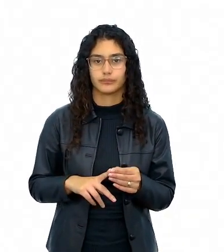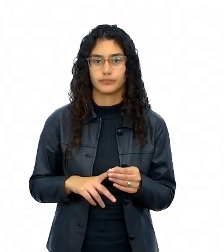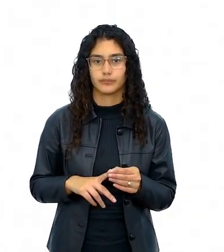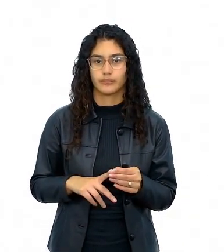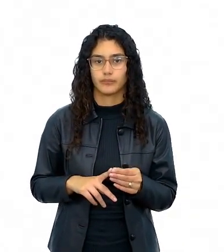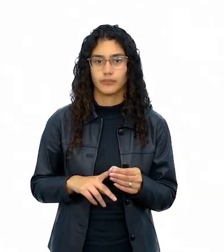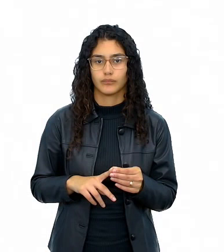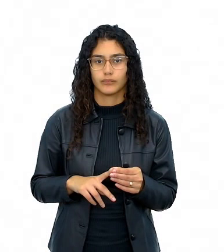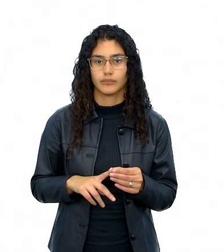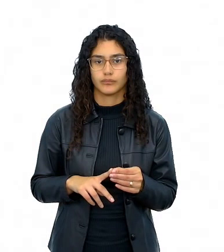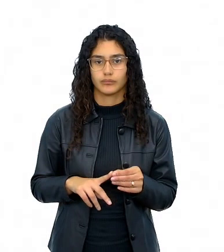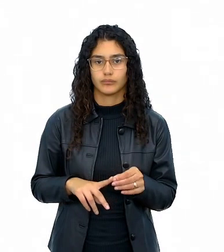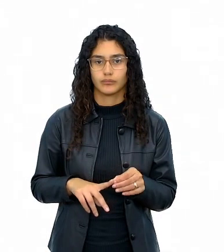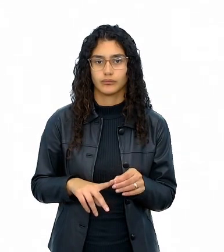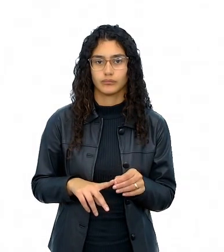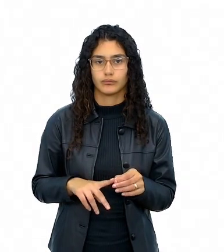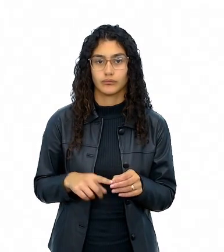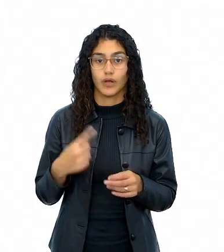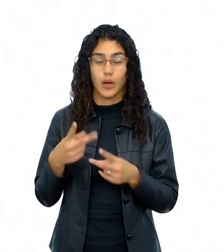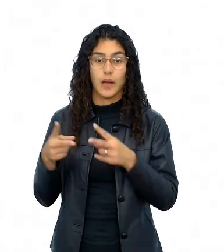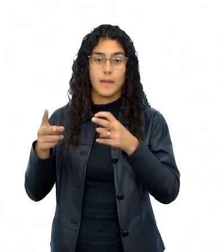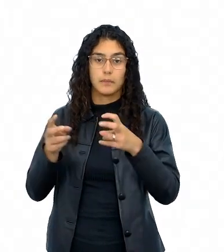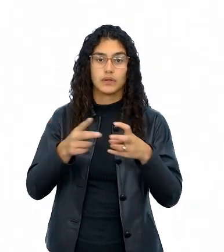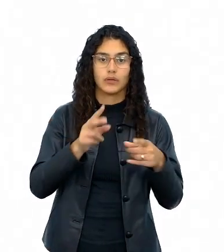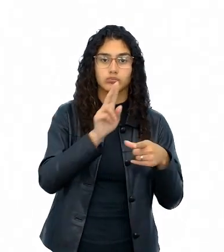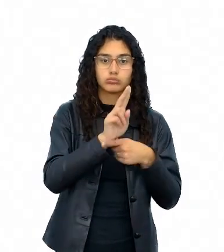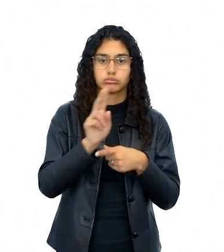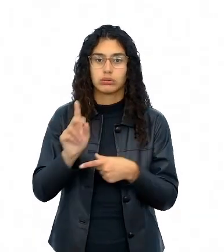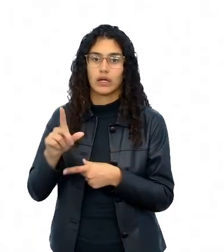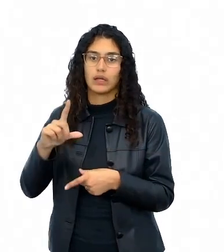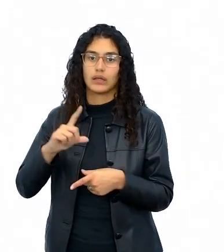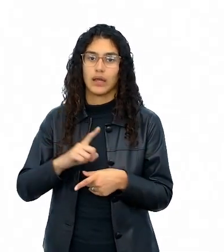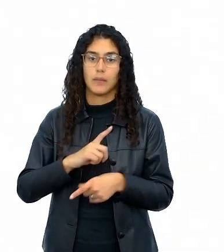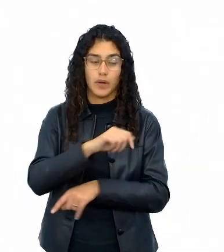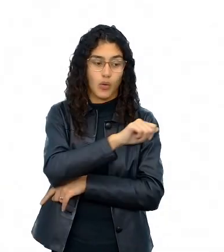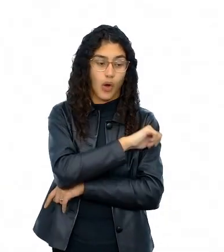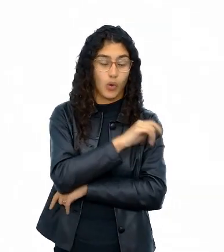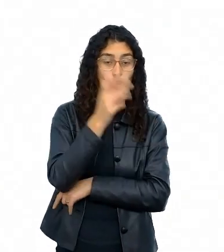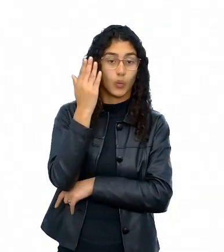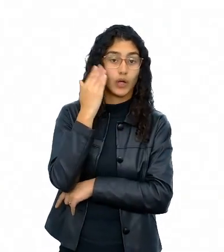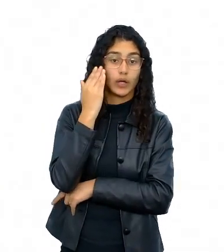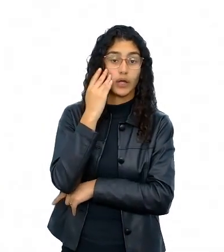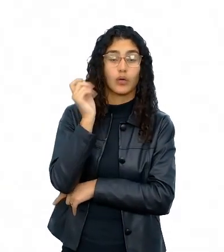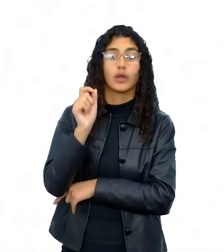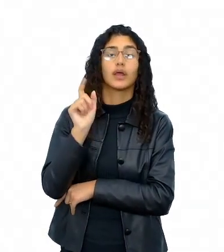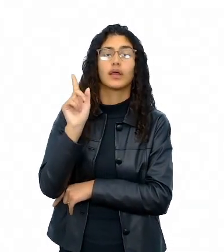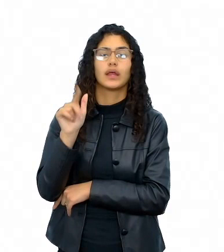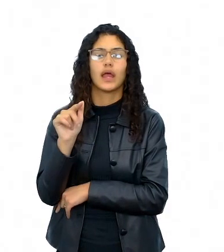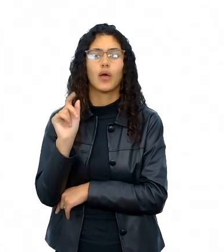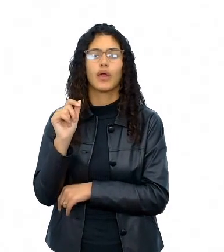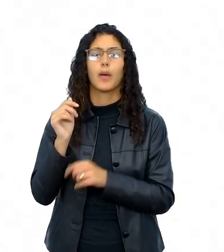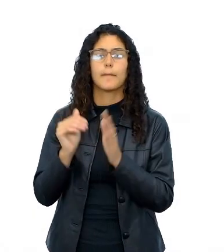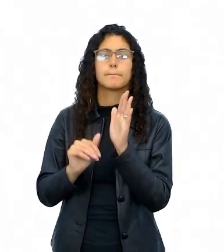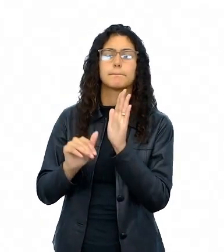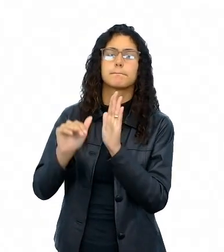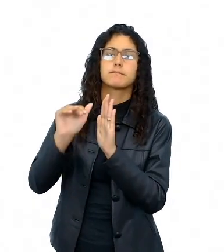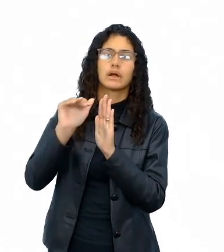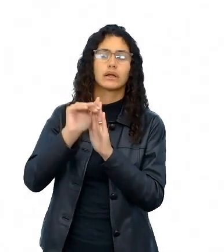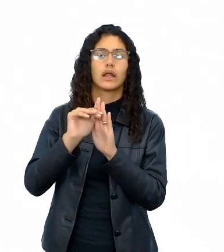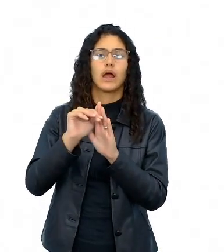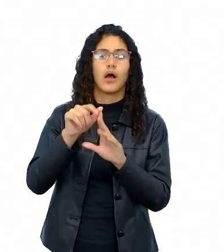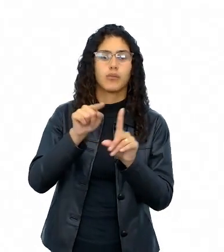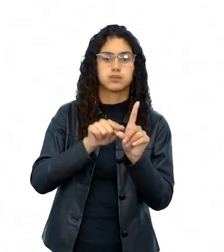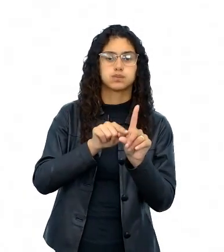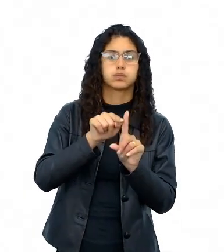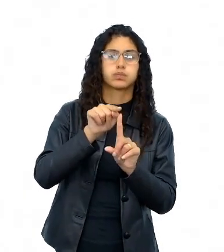vai percebendo ali dos cuidados que a gente precisa ter para que o estudante compreenda o que é aumentar, né, a temperatura